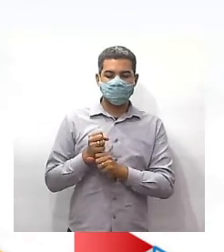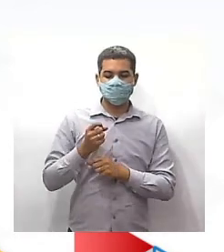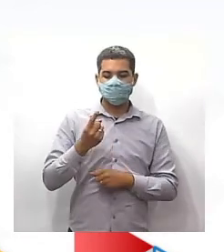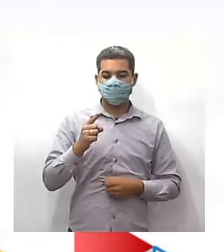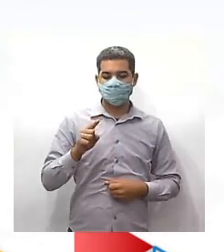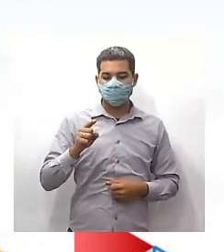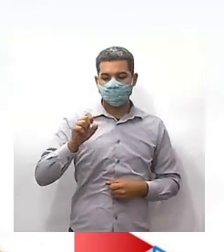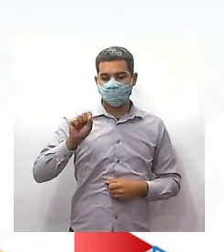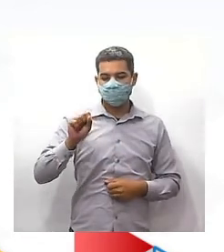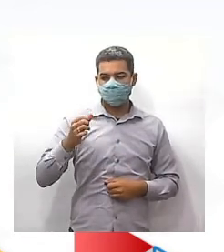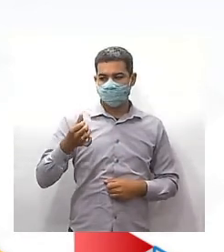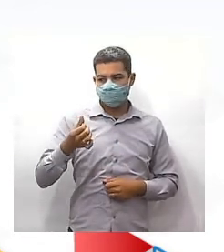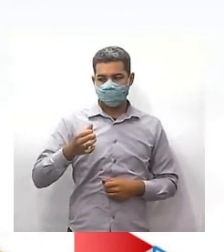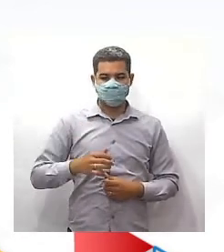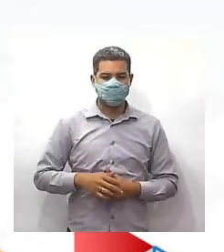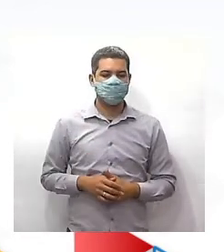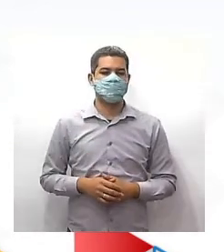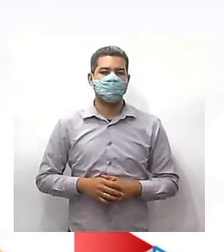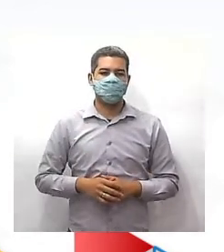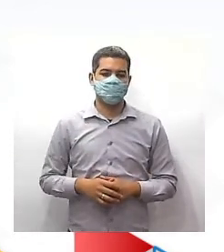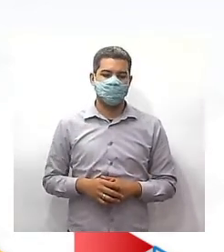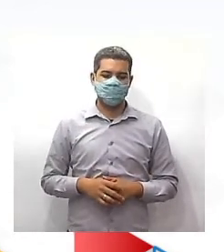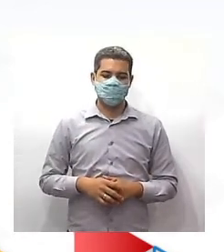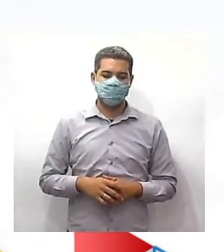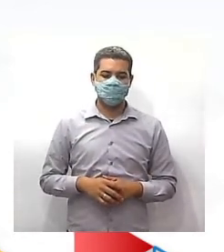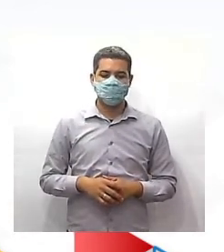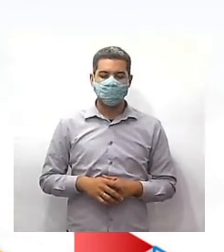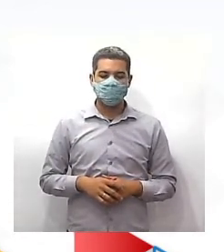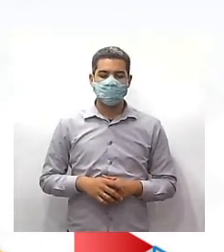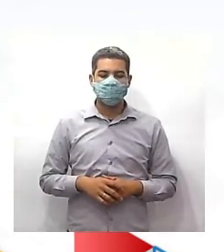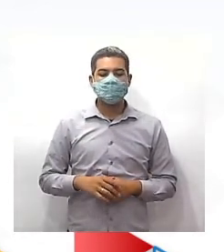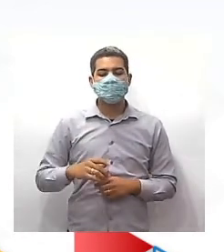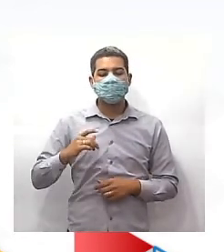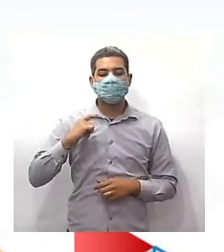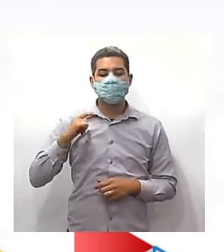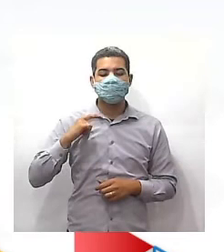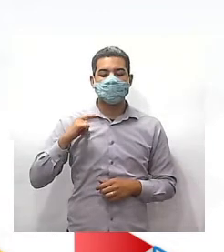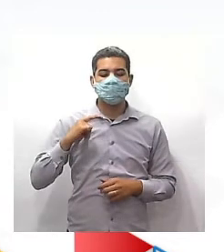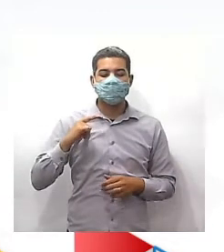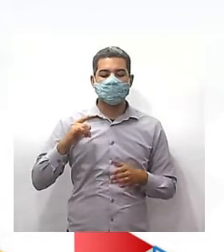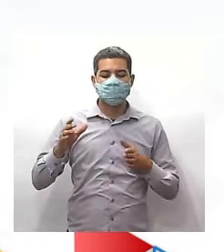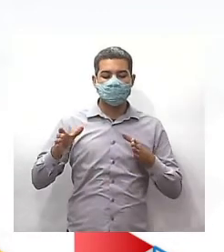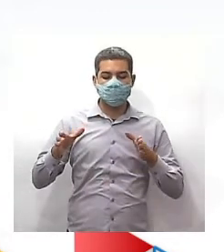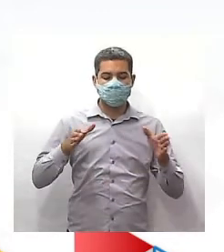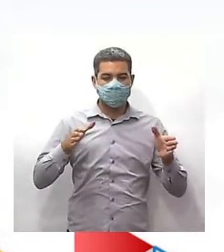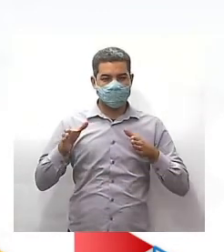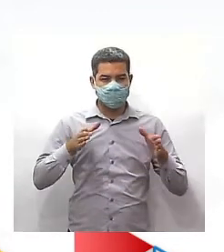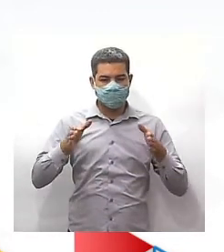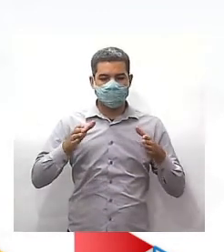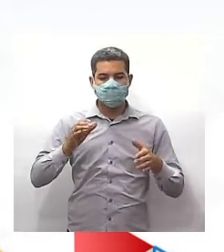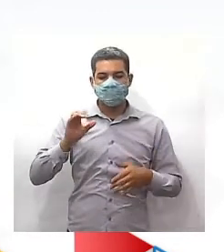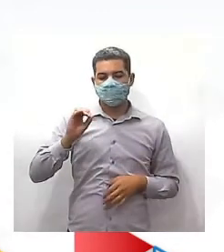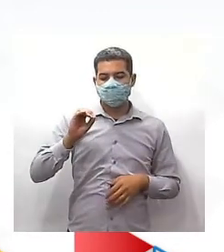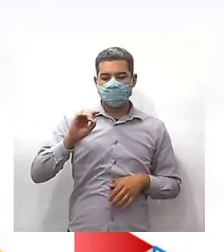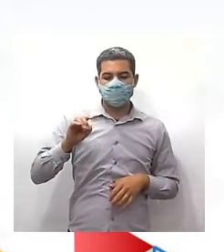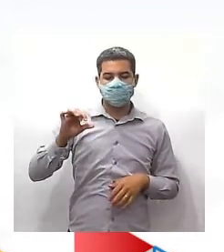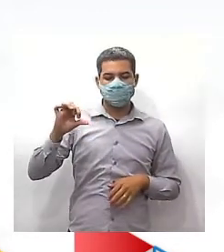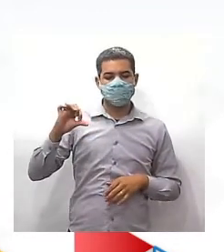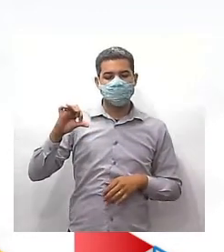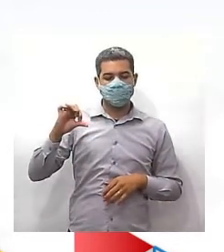ter exatamente 1,86. Então, eu tenho agora a amplitude, que é 0,9, e eu tenho amplitude